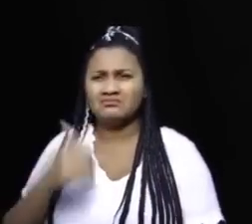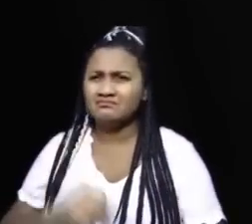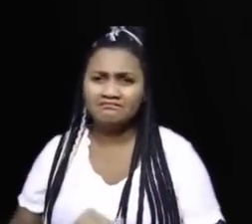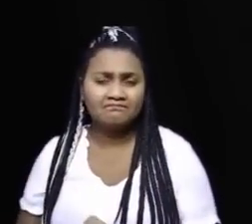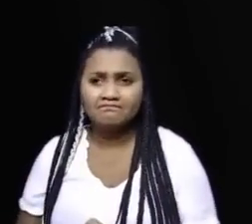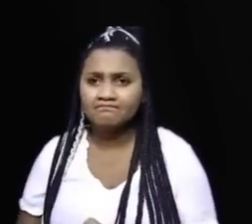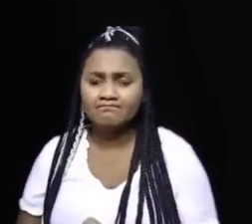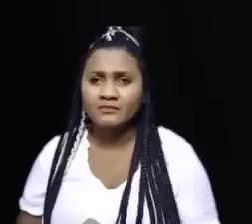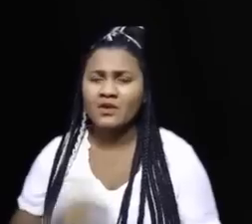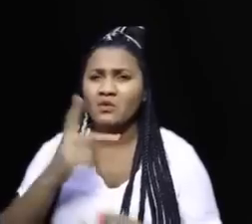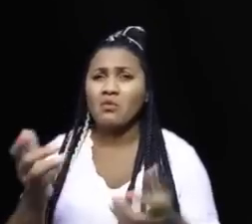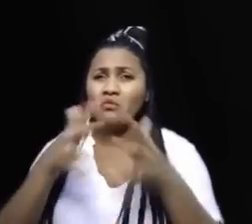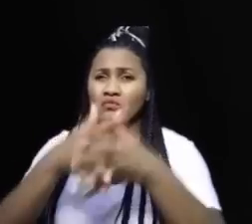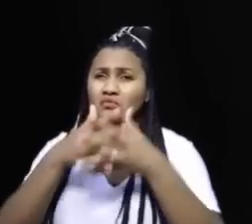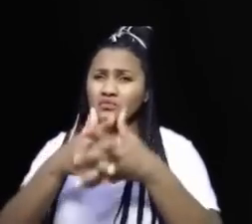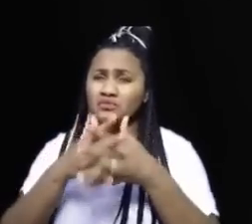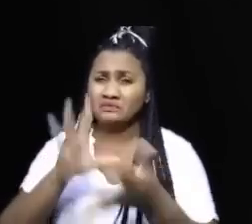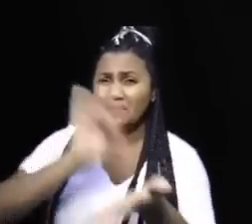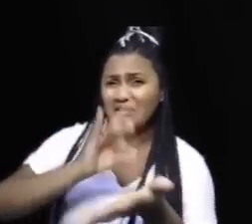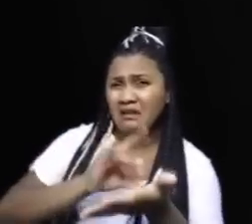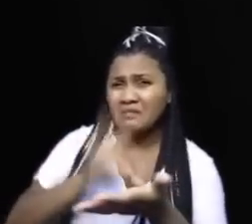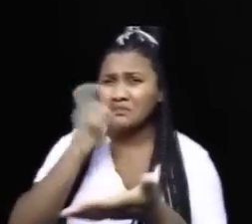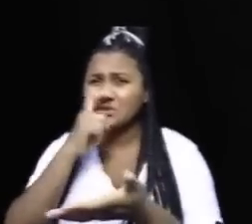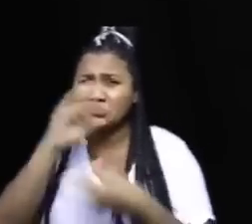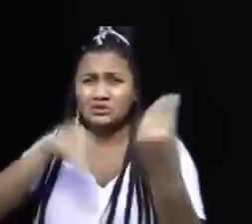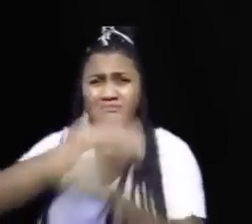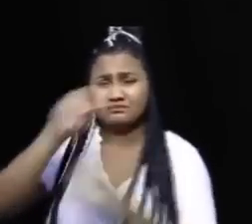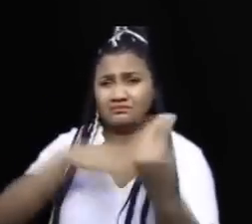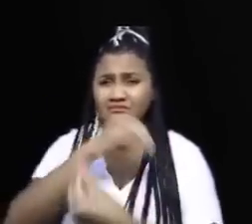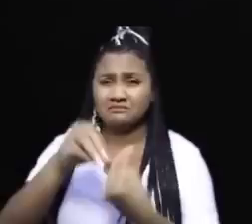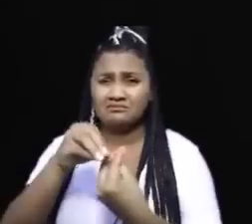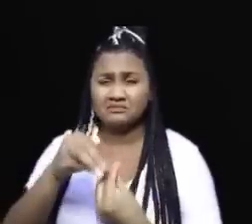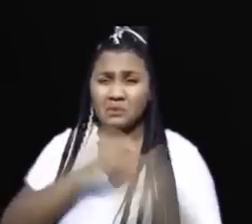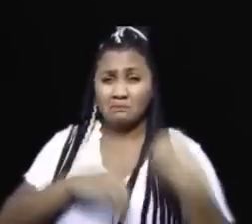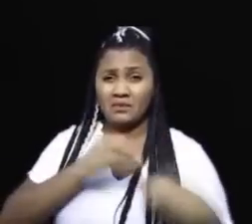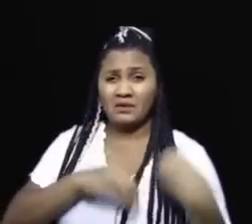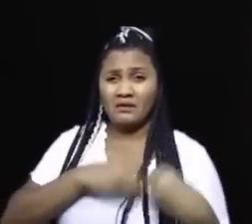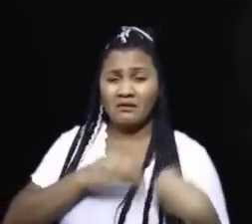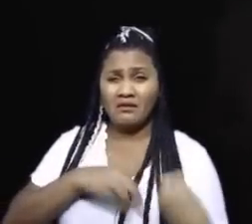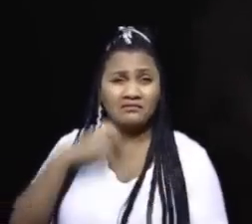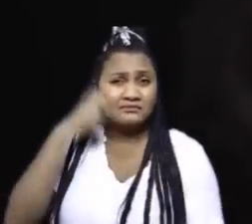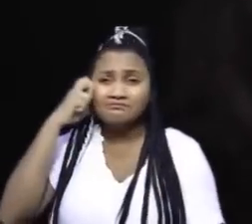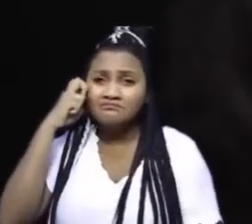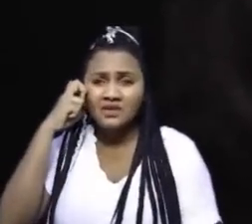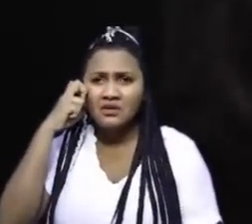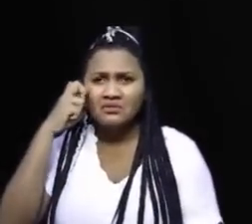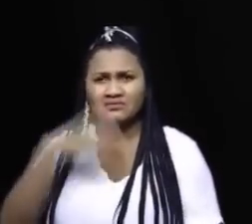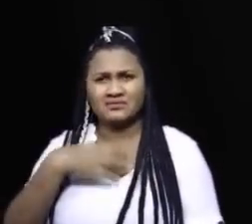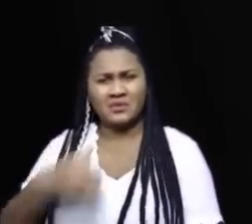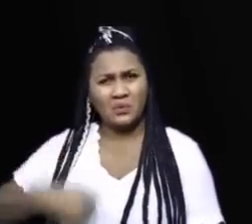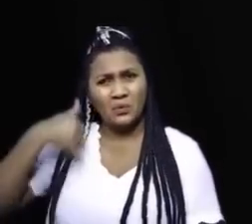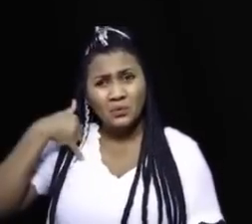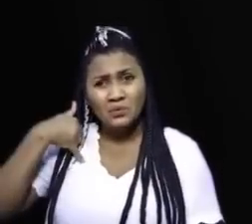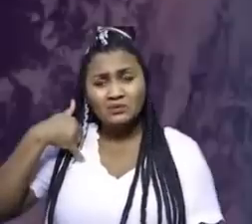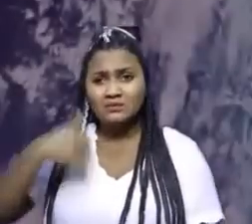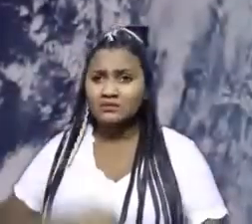virou trevas e as trevas luz. O pecador não mais se envergonha do seu pecado, pelo contrário, se orgulha dele.